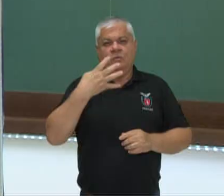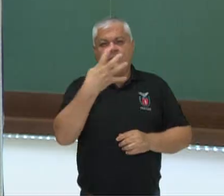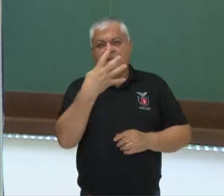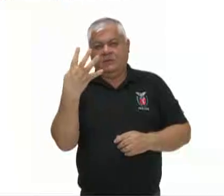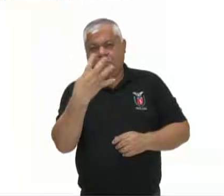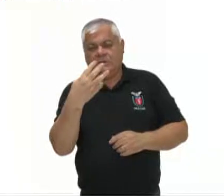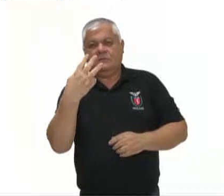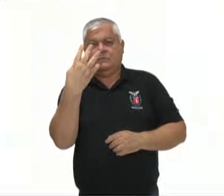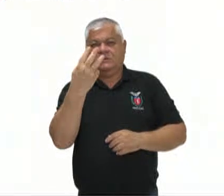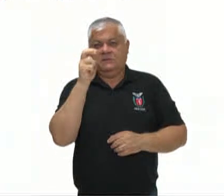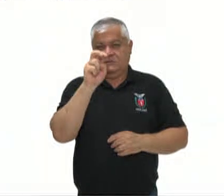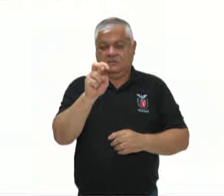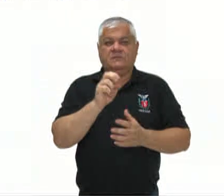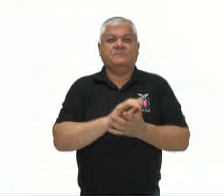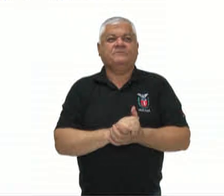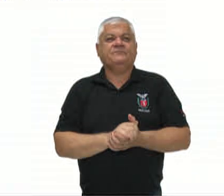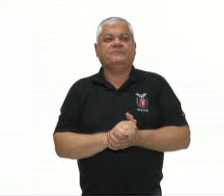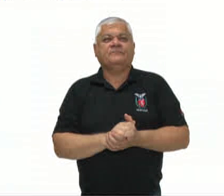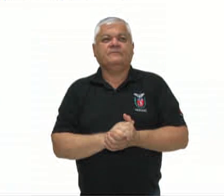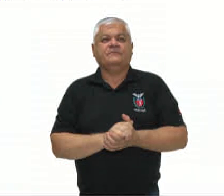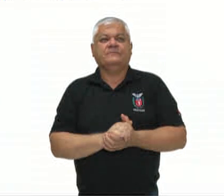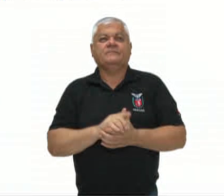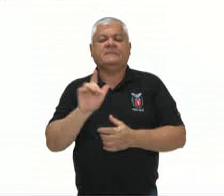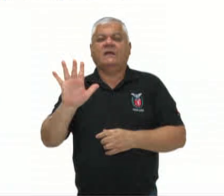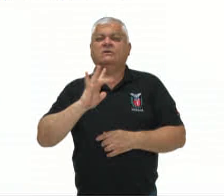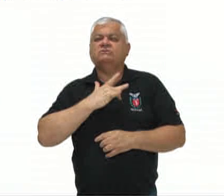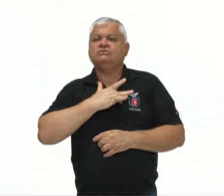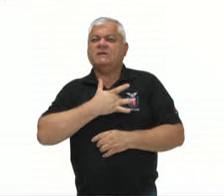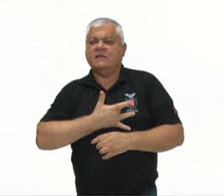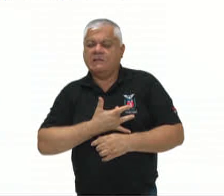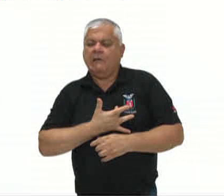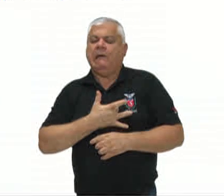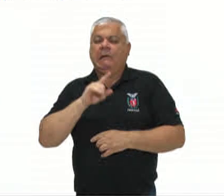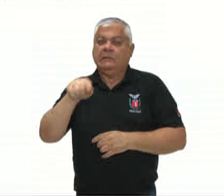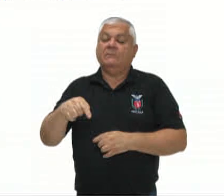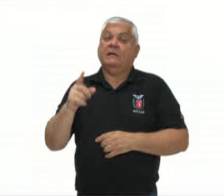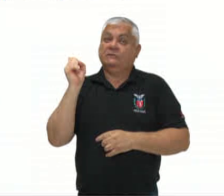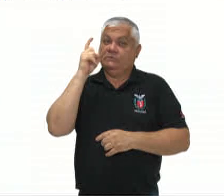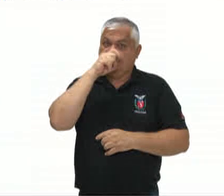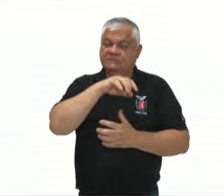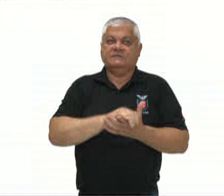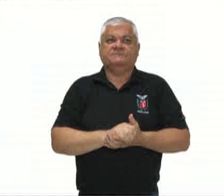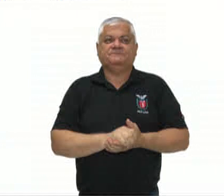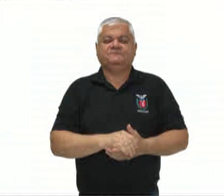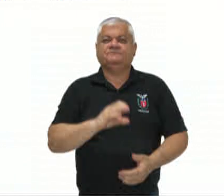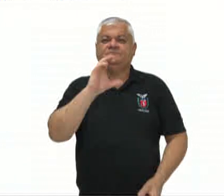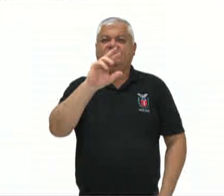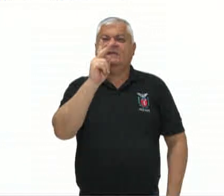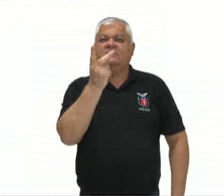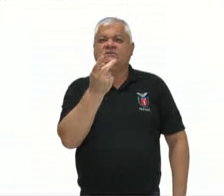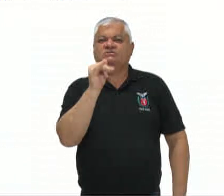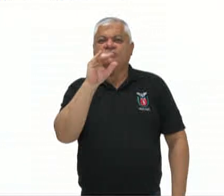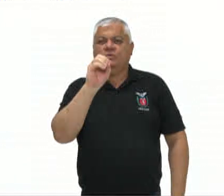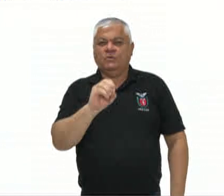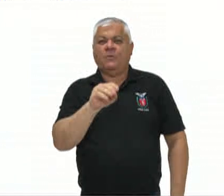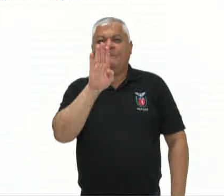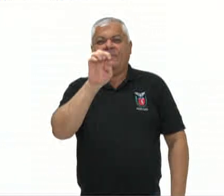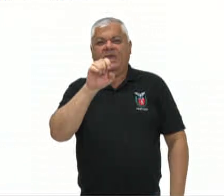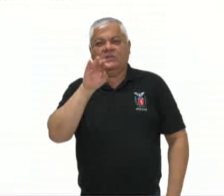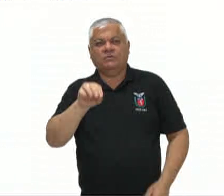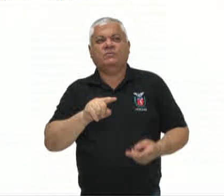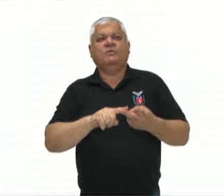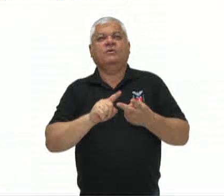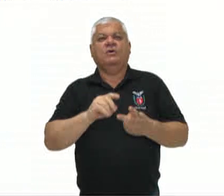né? Solidariedade mesmo na dificuldade, né? Chico Bento e Cordulina moram